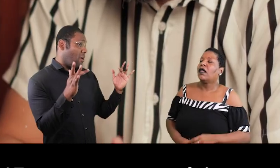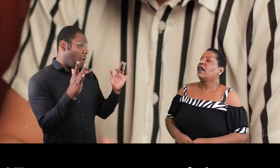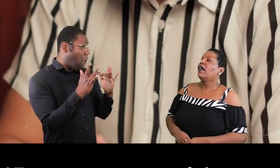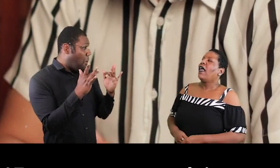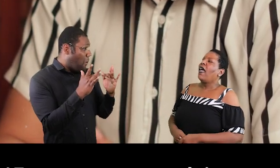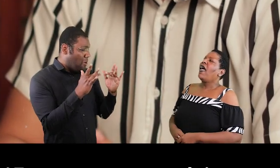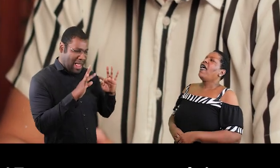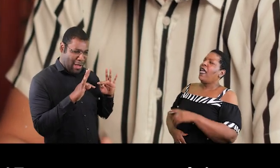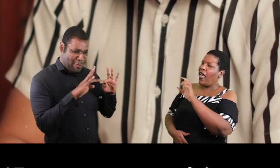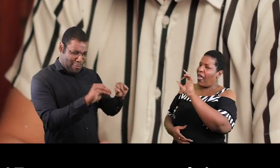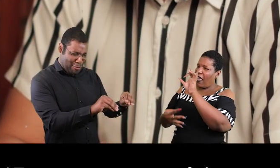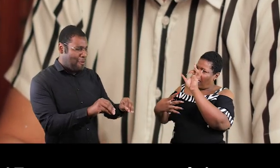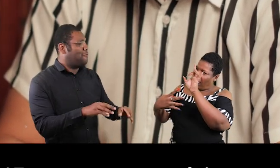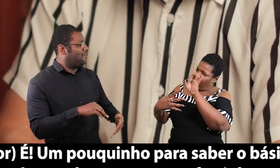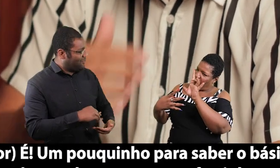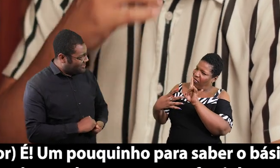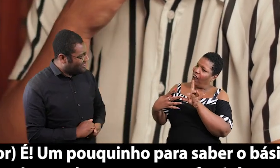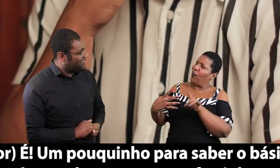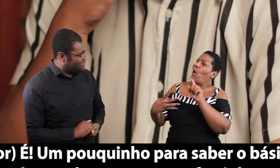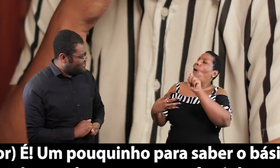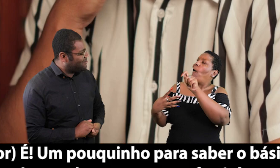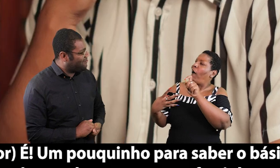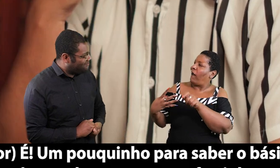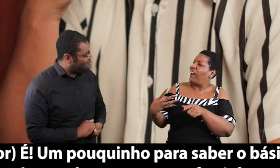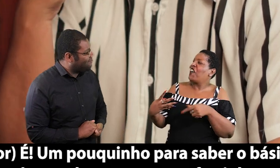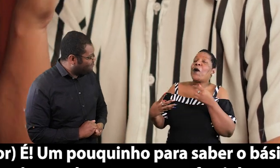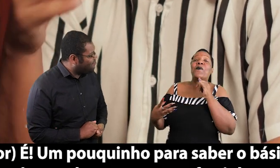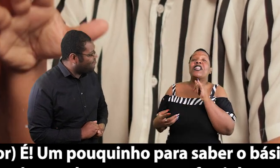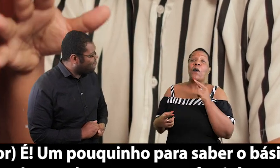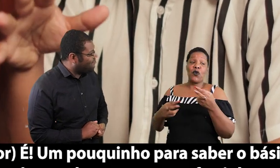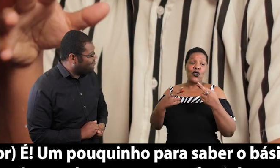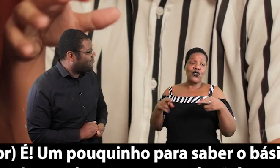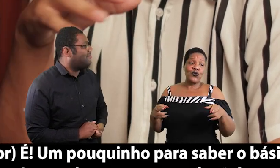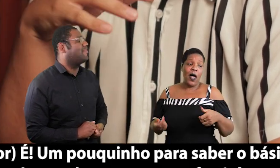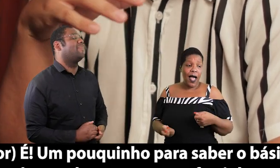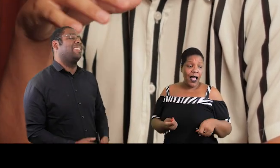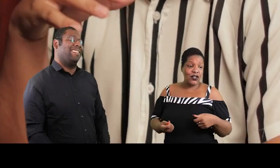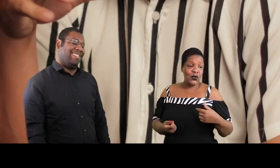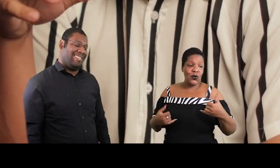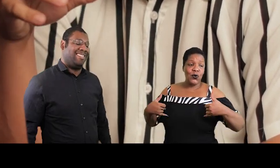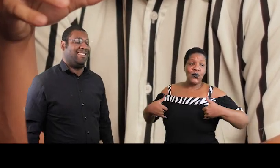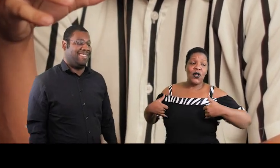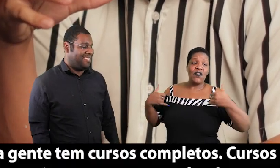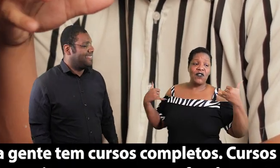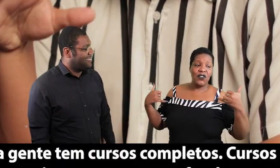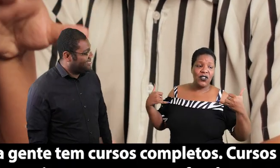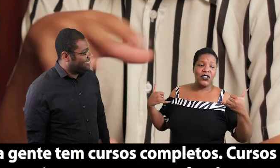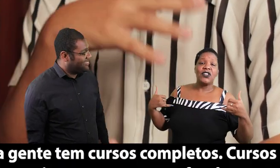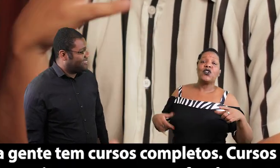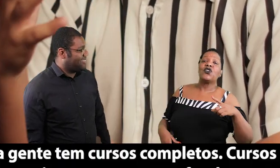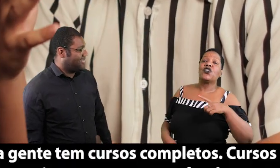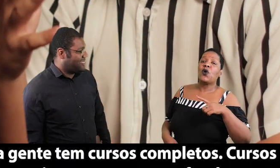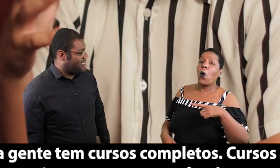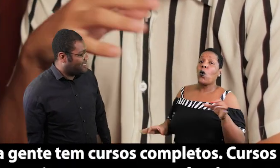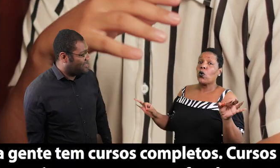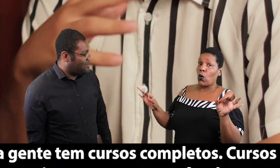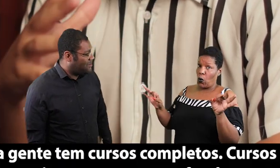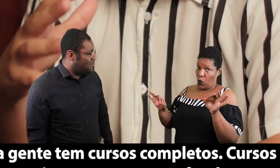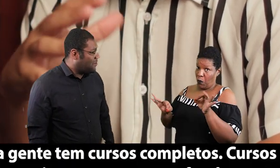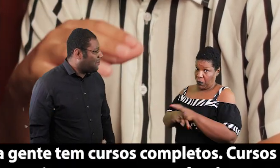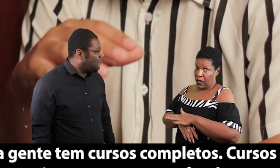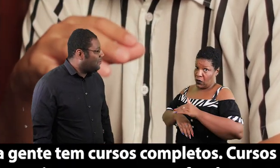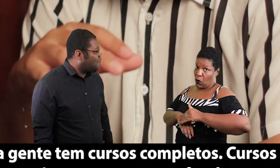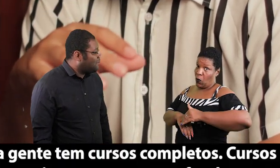Tem um pouquinho pra saber o básico ali, sabe? Quando você tá num churrasco, numa festinha, pra você não ficar parado. E a gente tem cursos completos, cursos